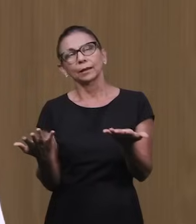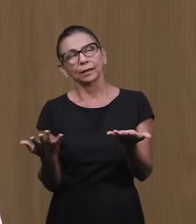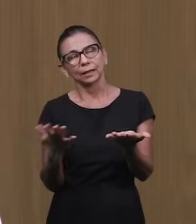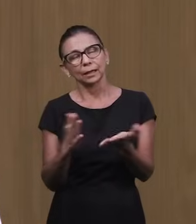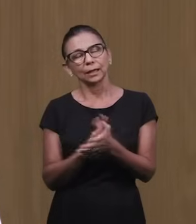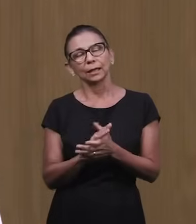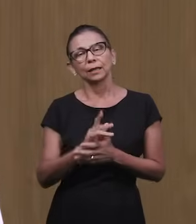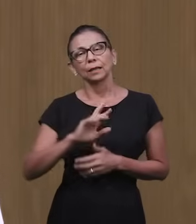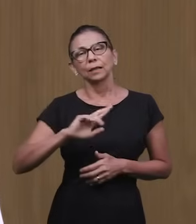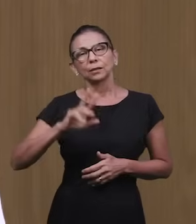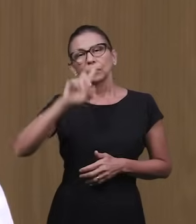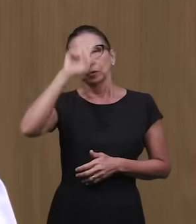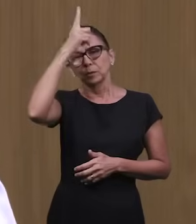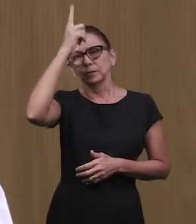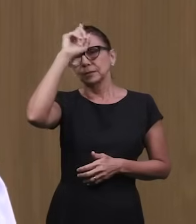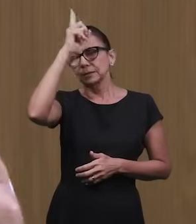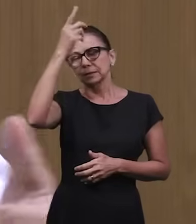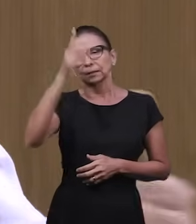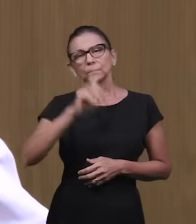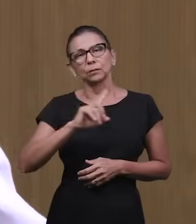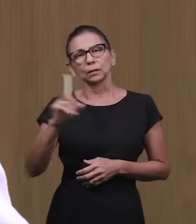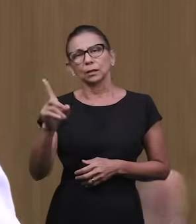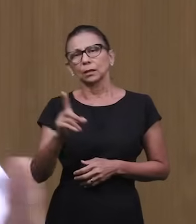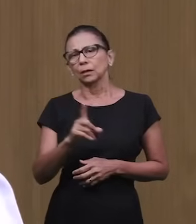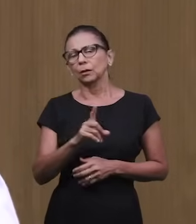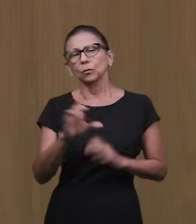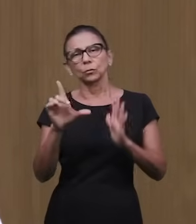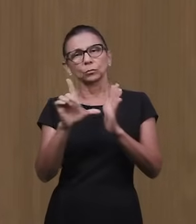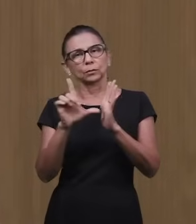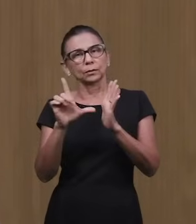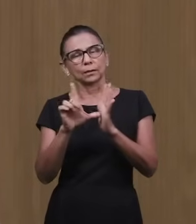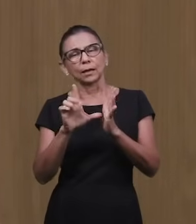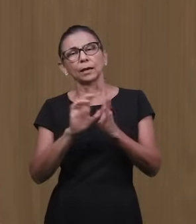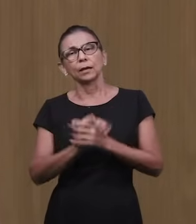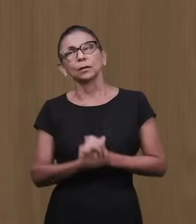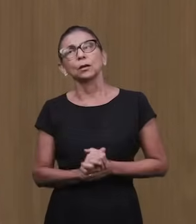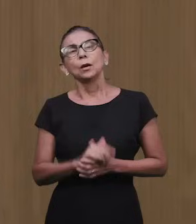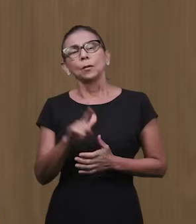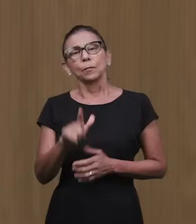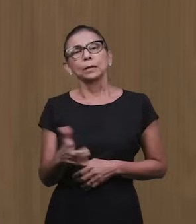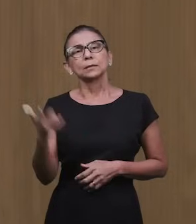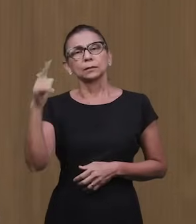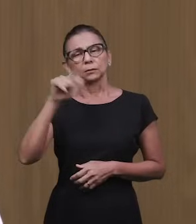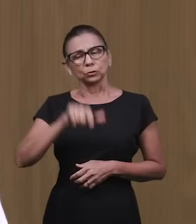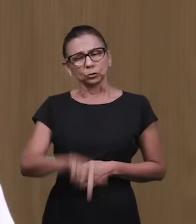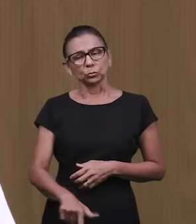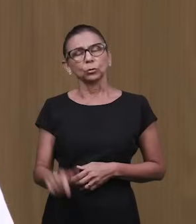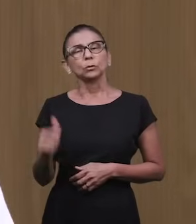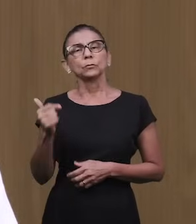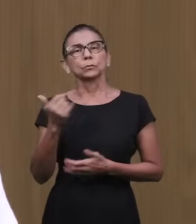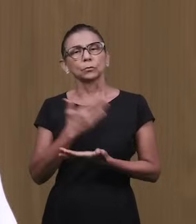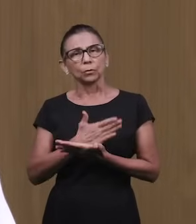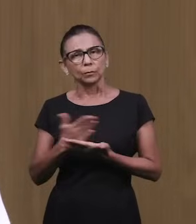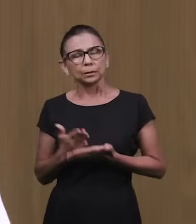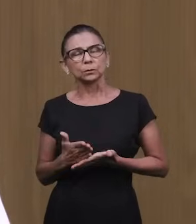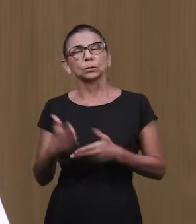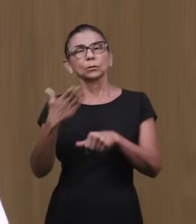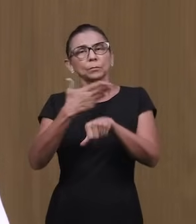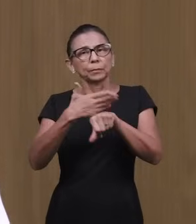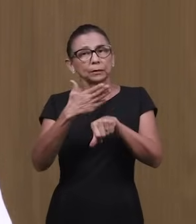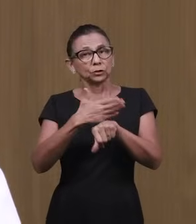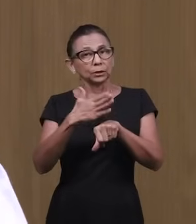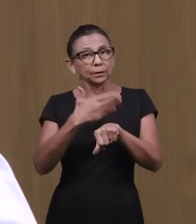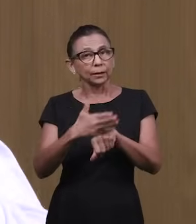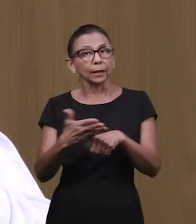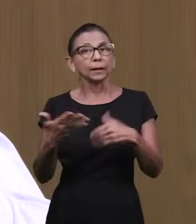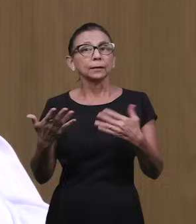Igreja Apostólica. E o próprio Senhor Jesus nos ensinou a orar. A oração,